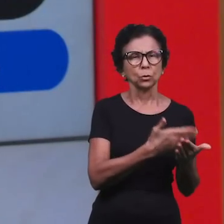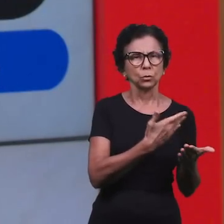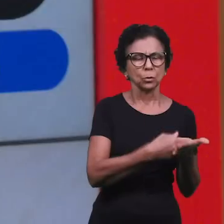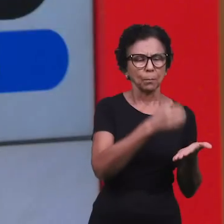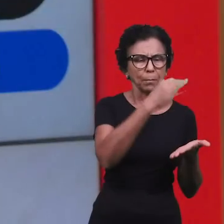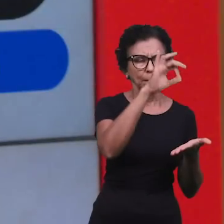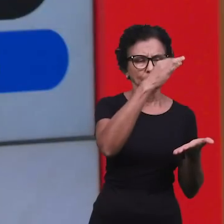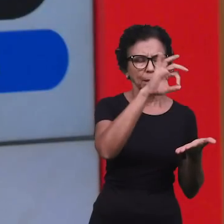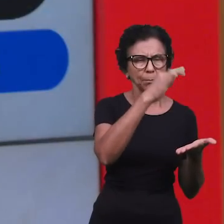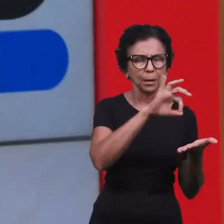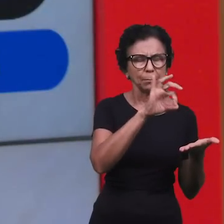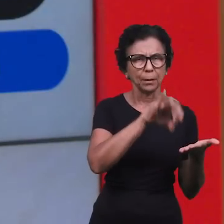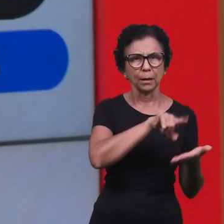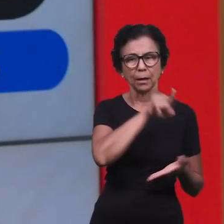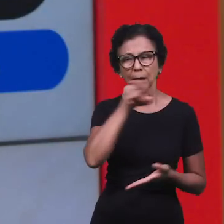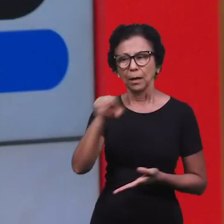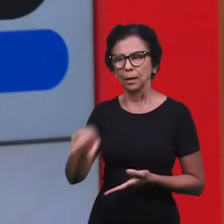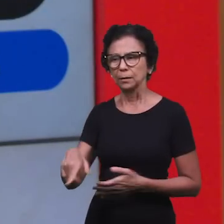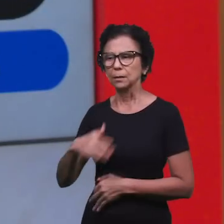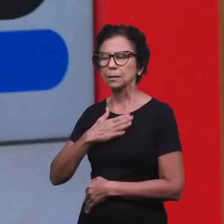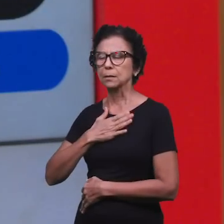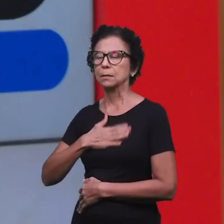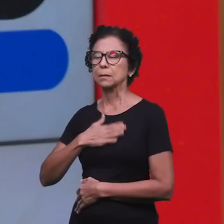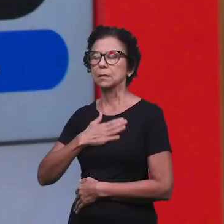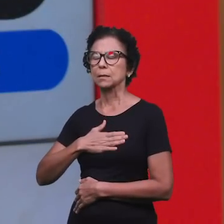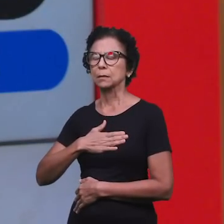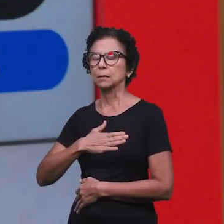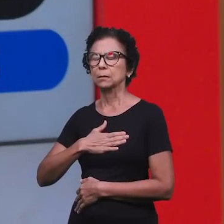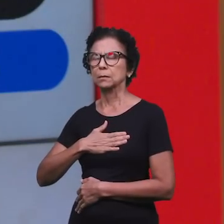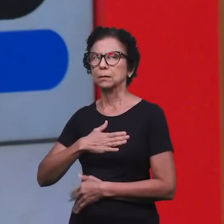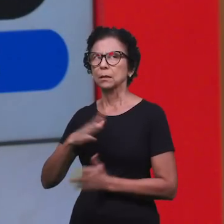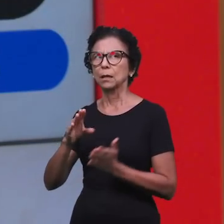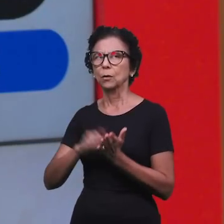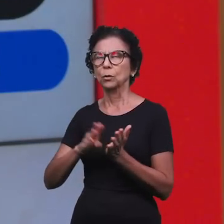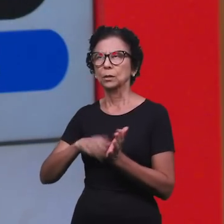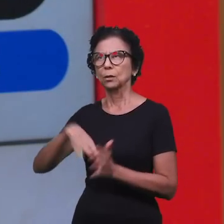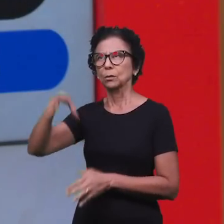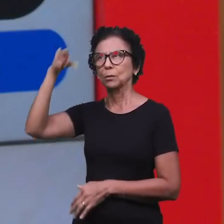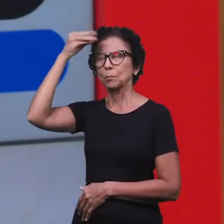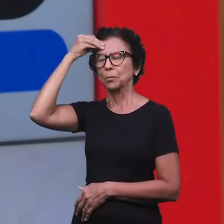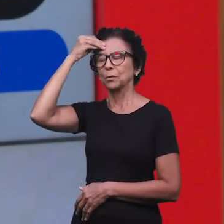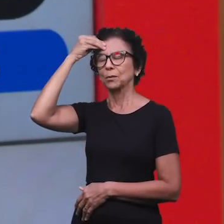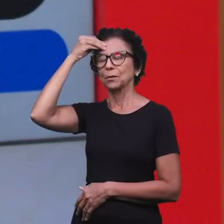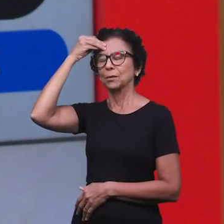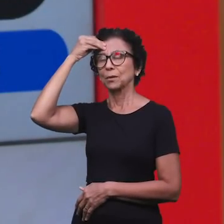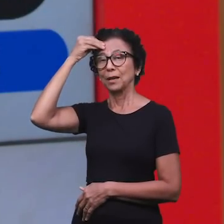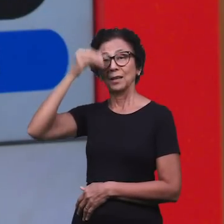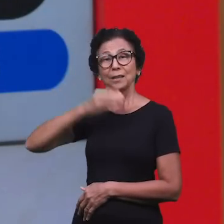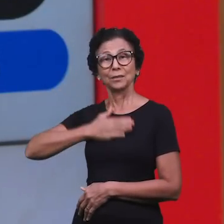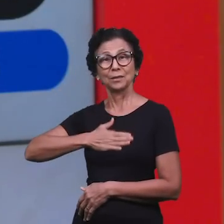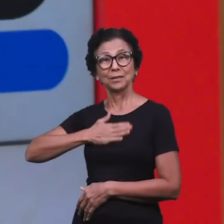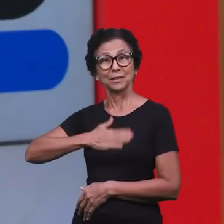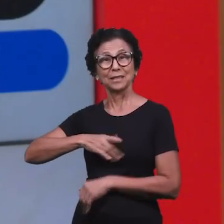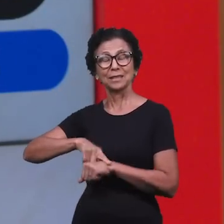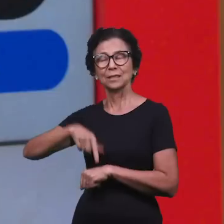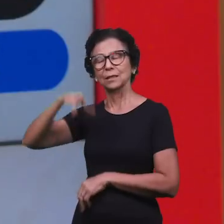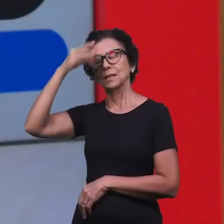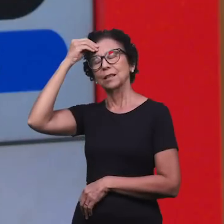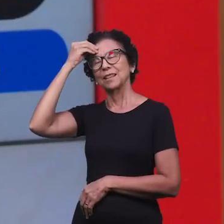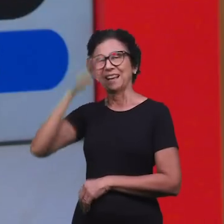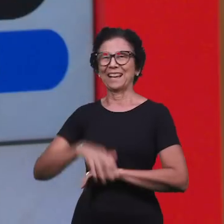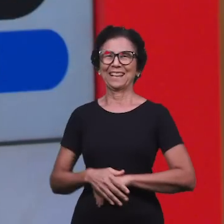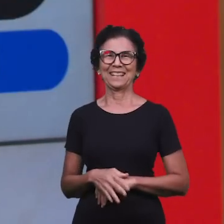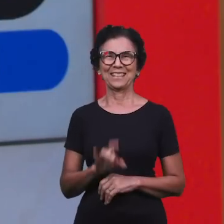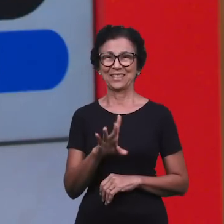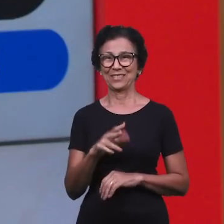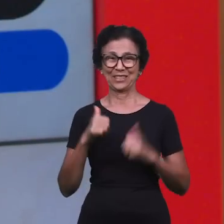mas o momento que você fixa efetivamente o conteúdo é no momento do descanso, tá certo? Ah, então eu vou